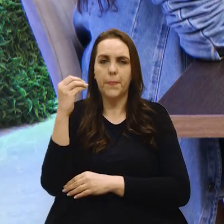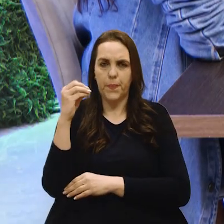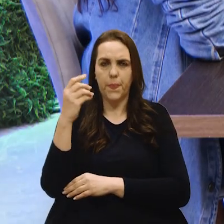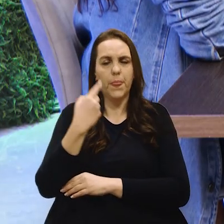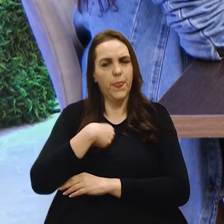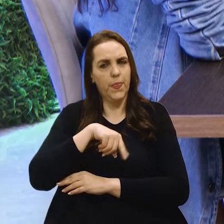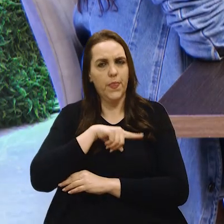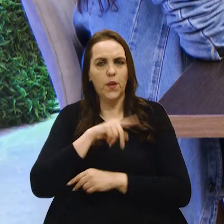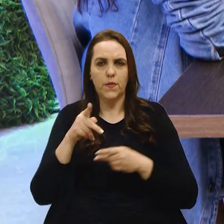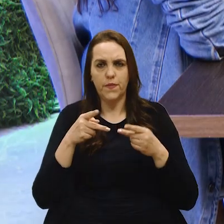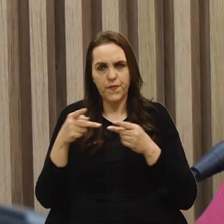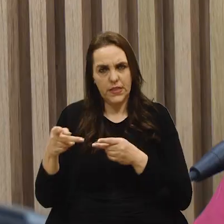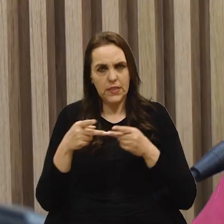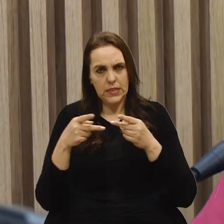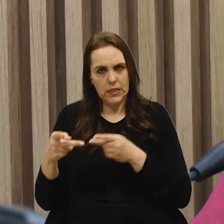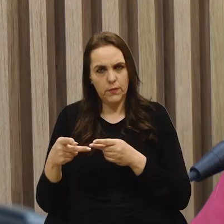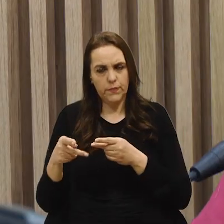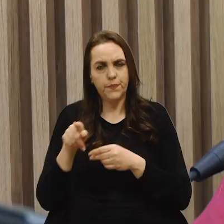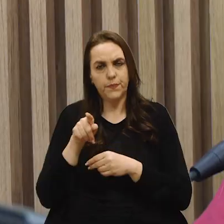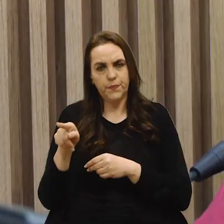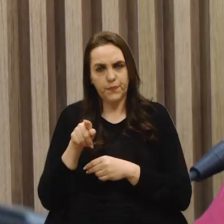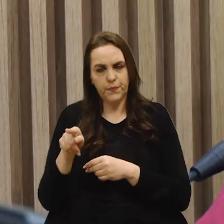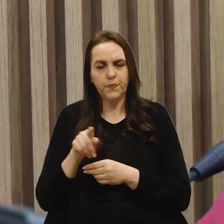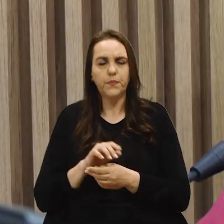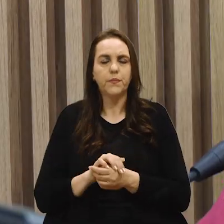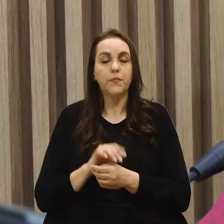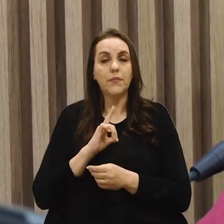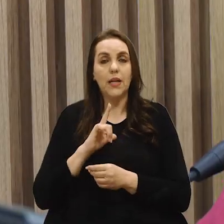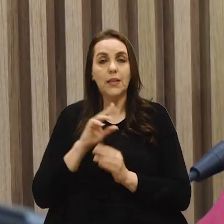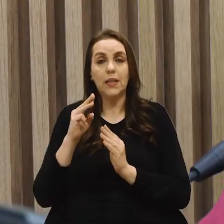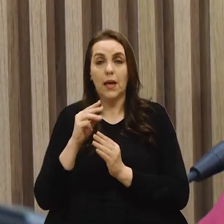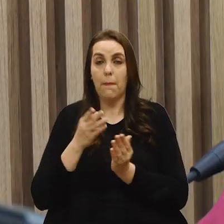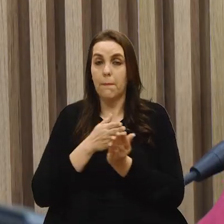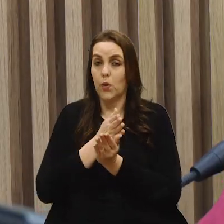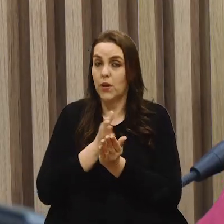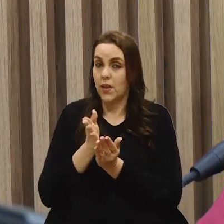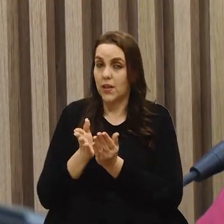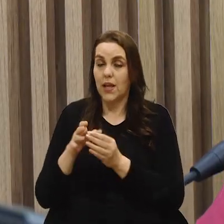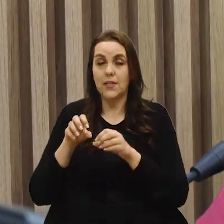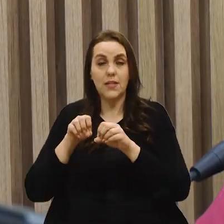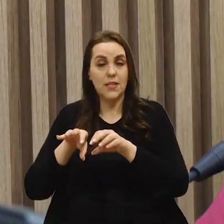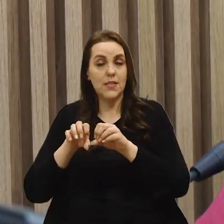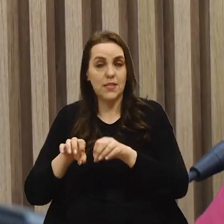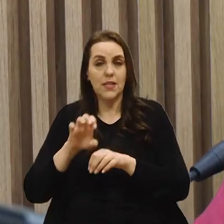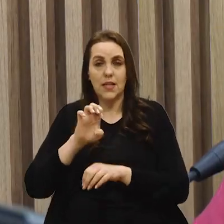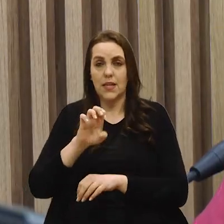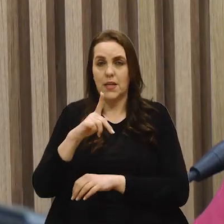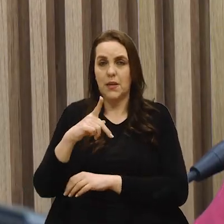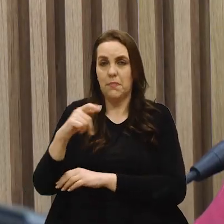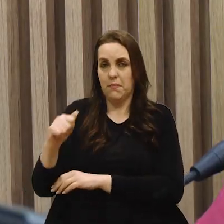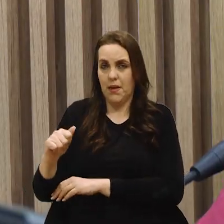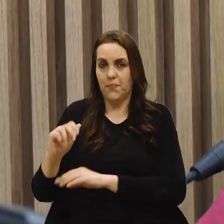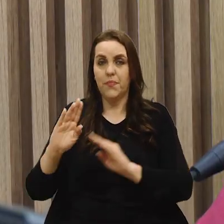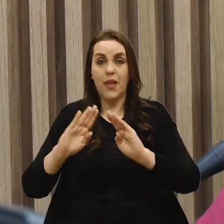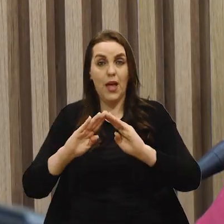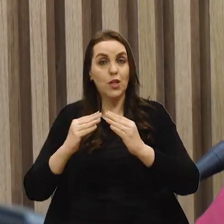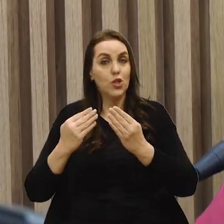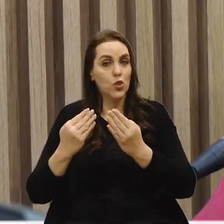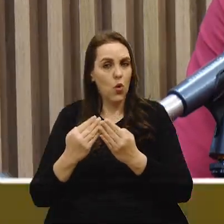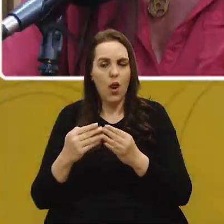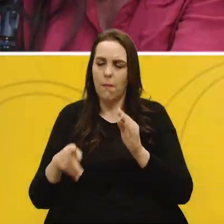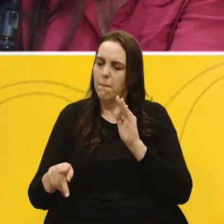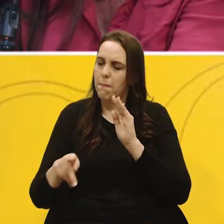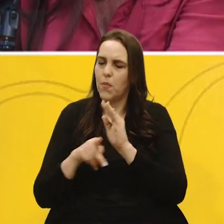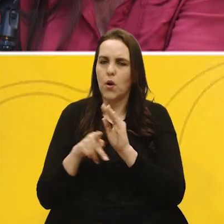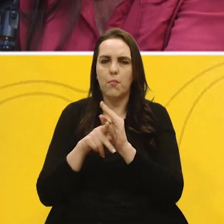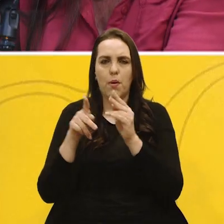fez algumas visitas e eles têm uma modalidade de ensino, que é o EPA, é uma escola